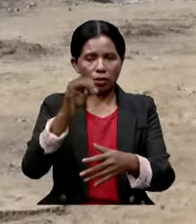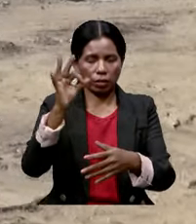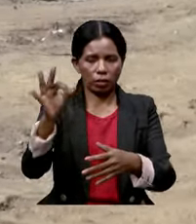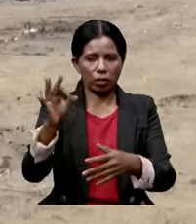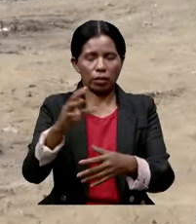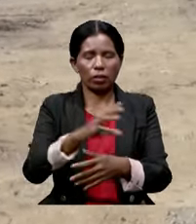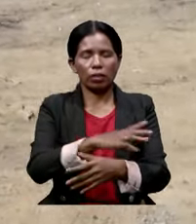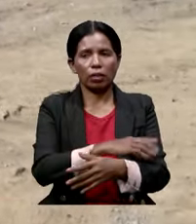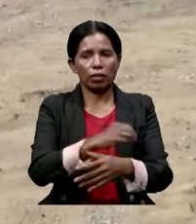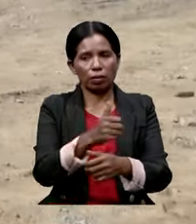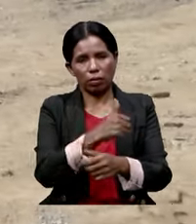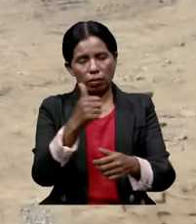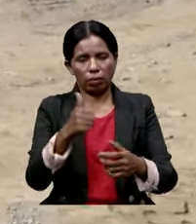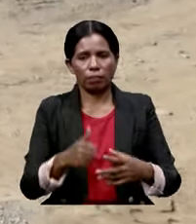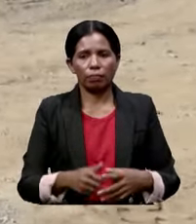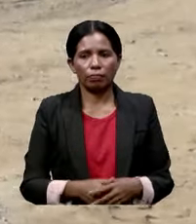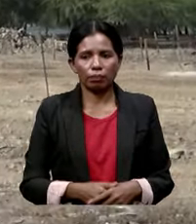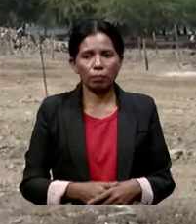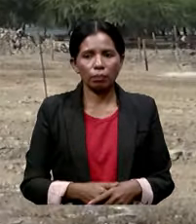sala VIP no seluptan. Ora